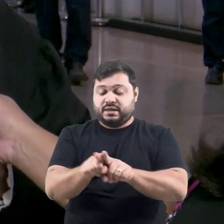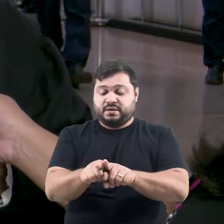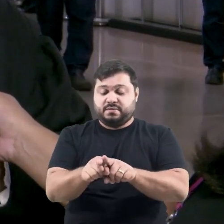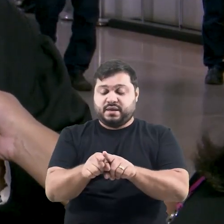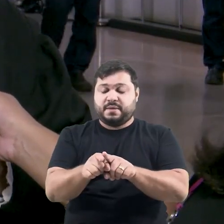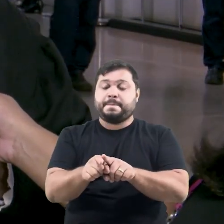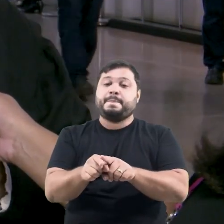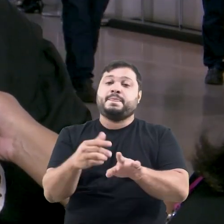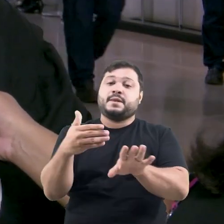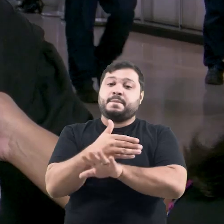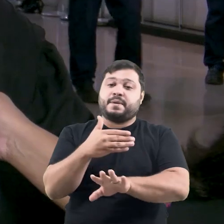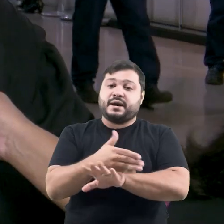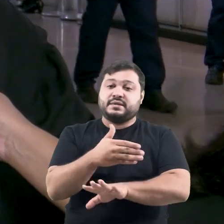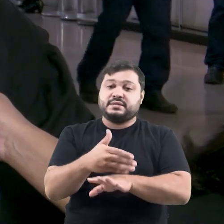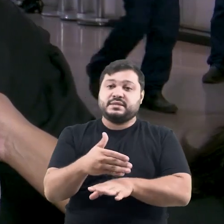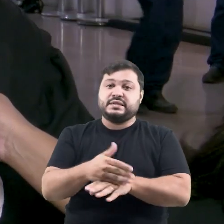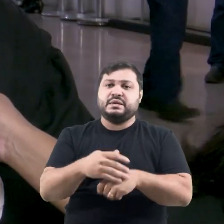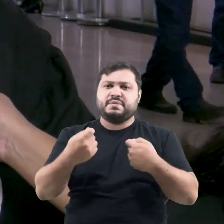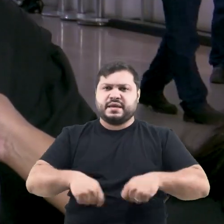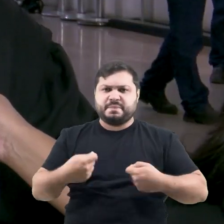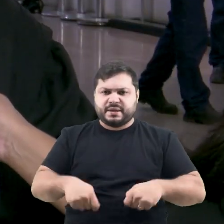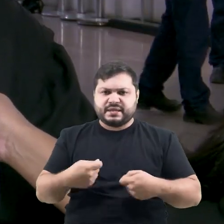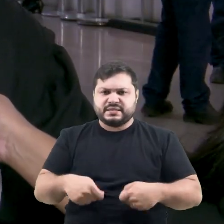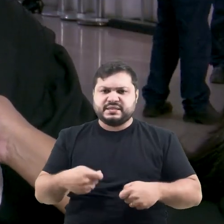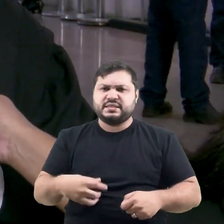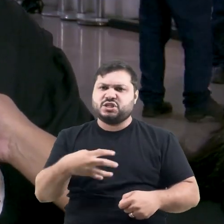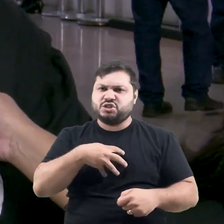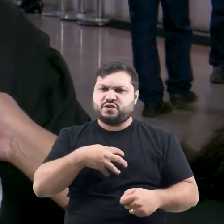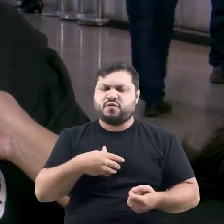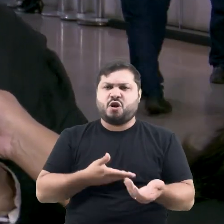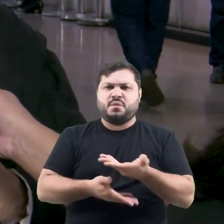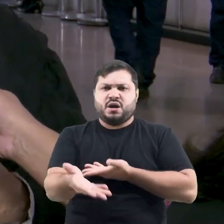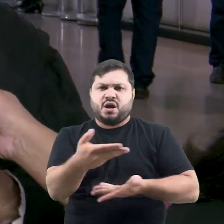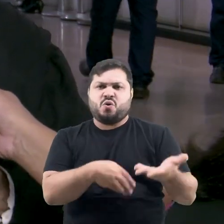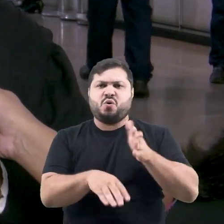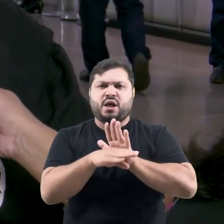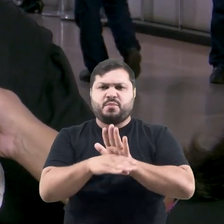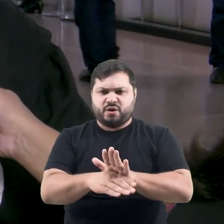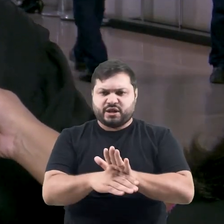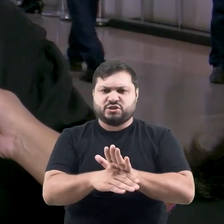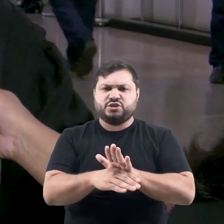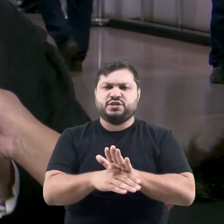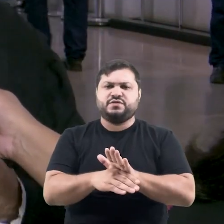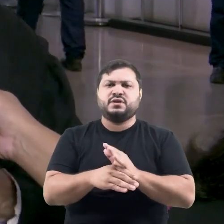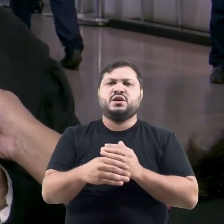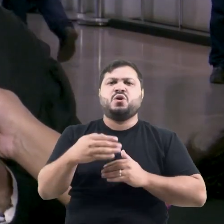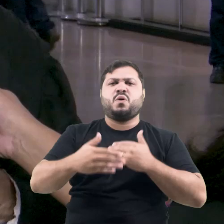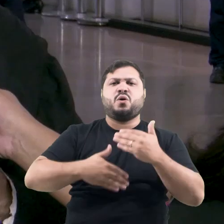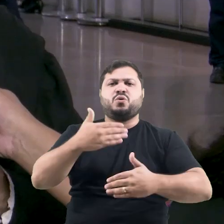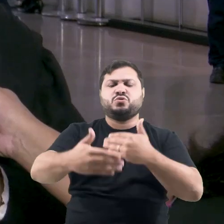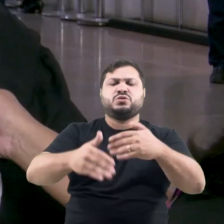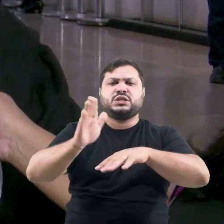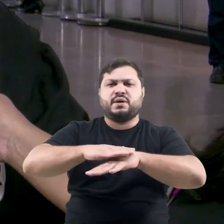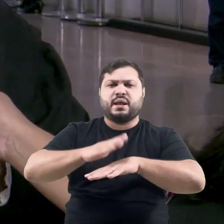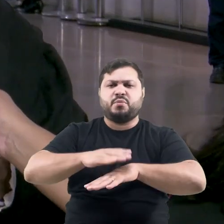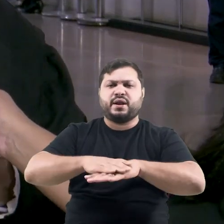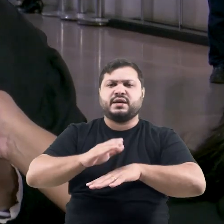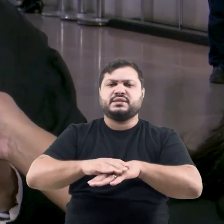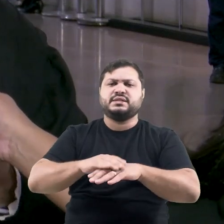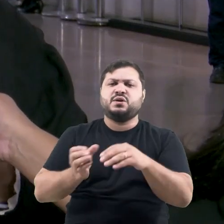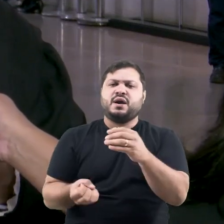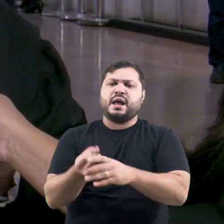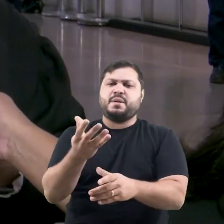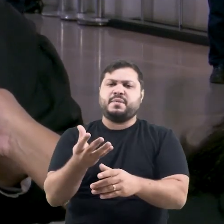tempo, participa e deve ser de forma colaborativa com a construção, elaboração